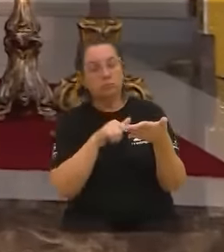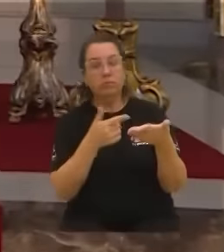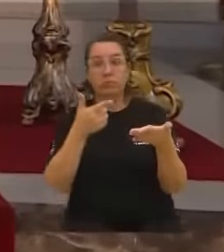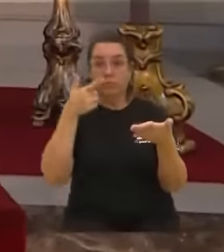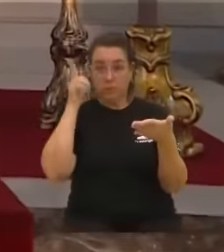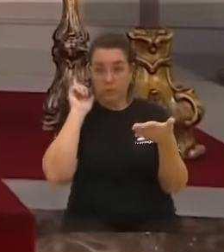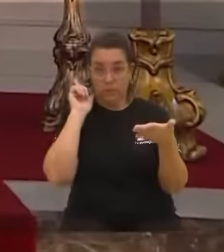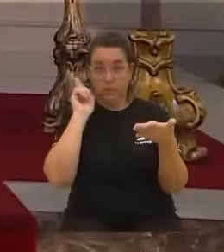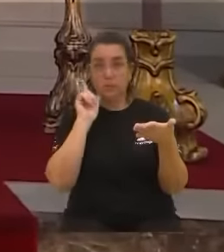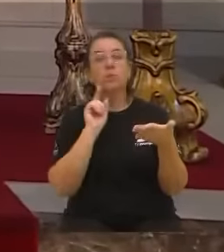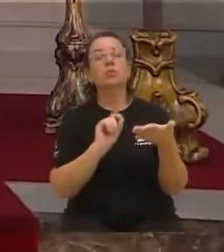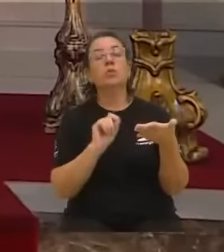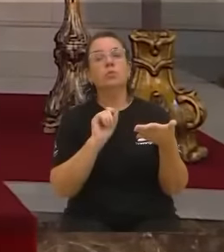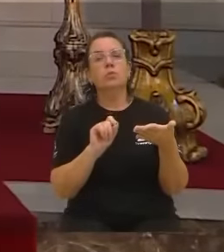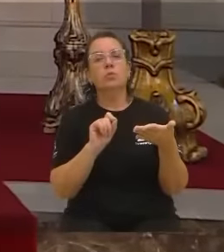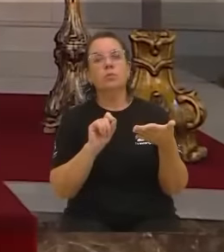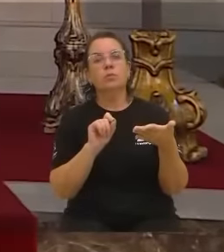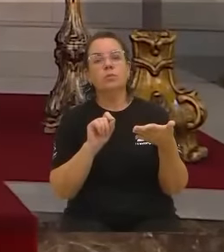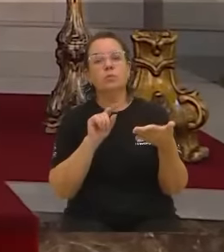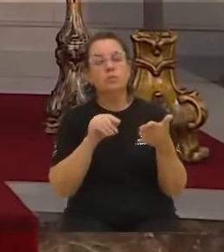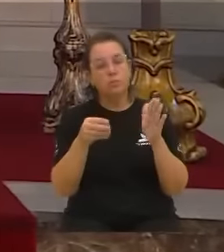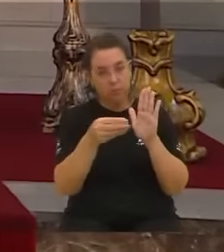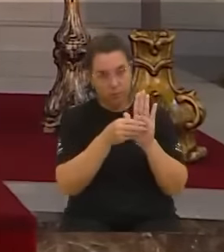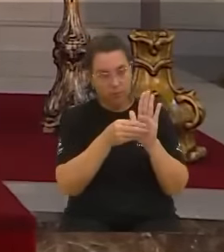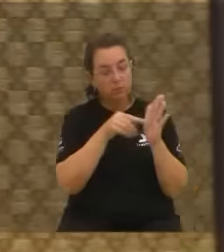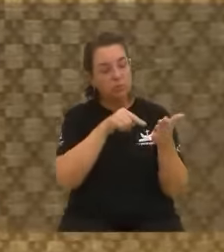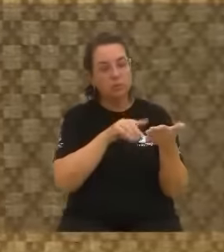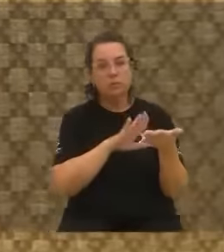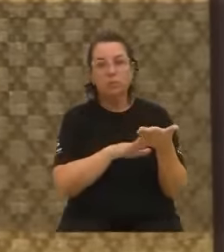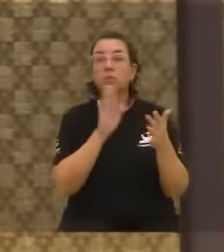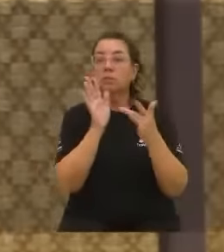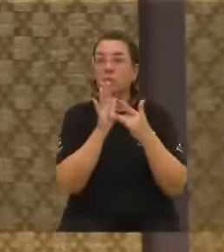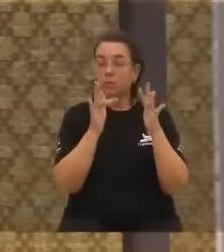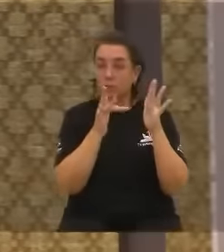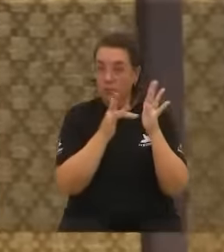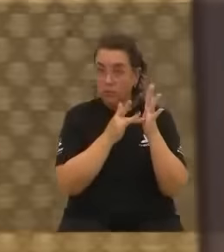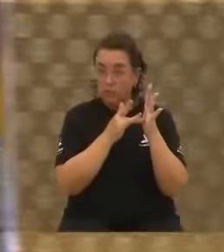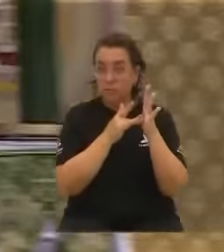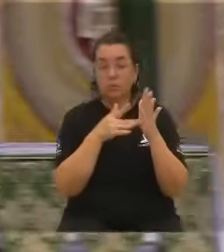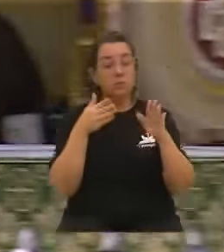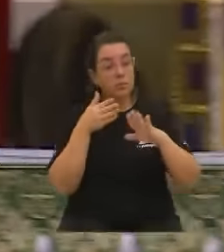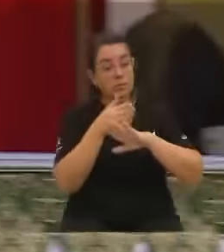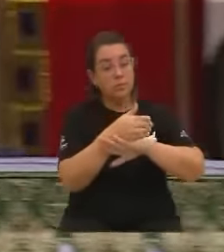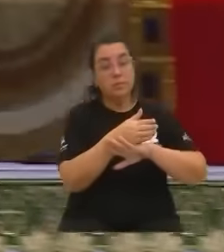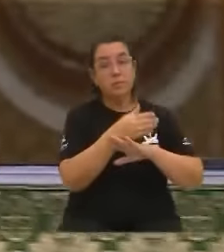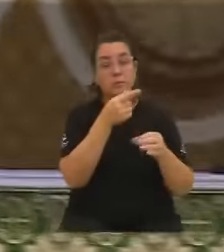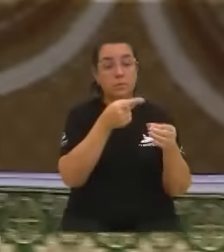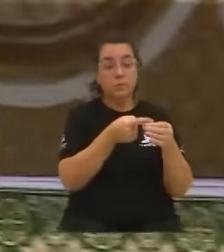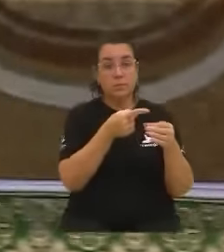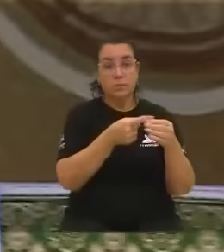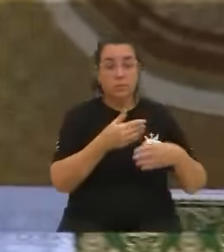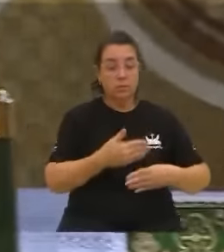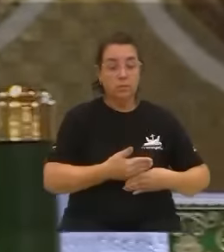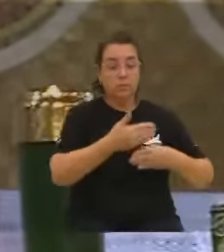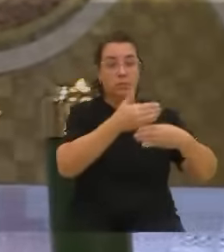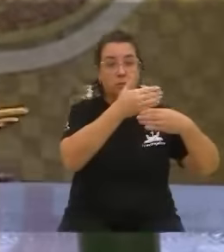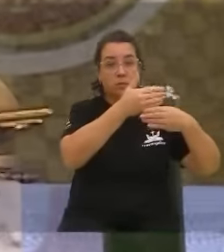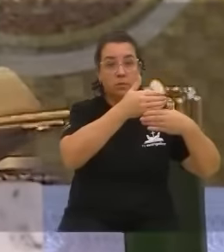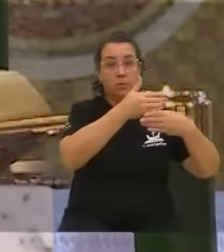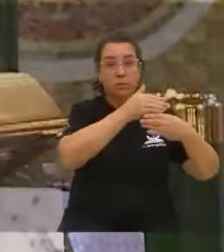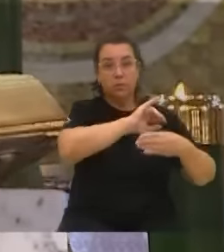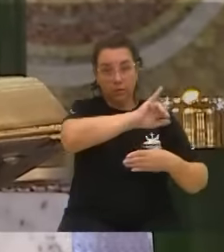vem um pouquinho antes, que não é lido, mas está na Bíblia, é que Jesus está entrando na cidade de Jericó